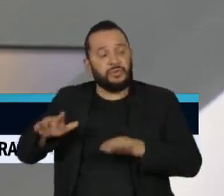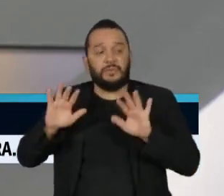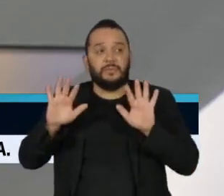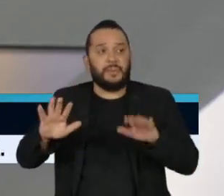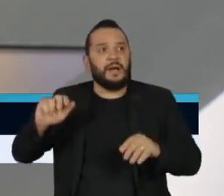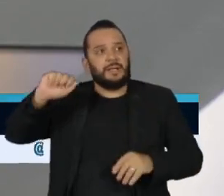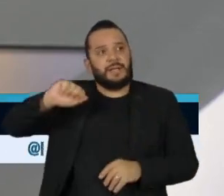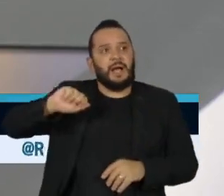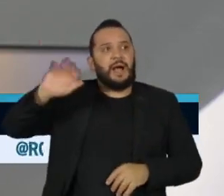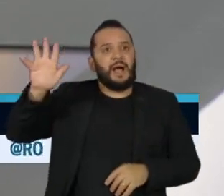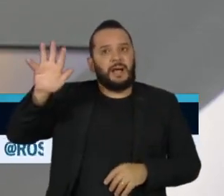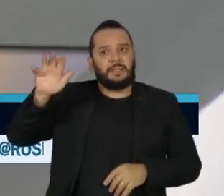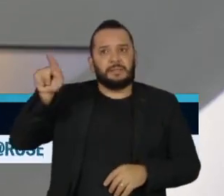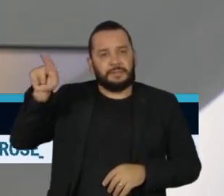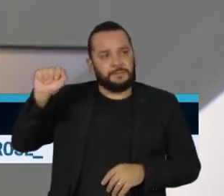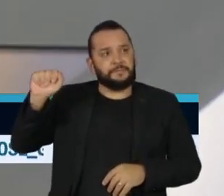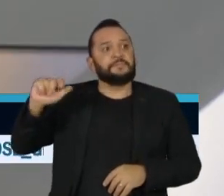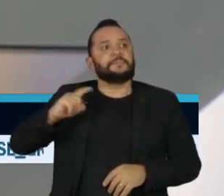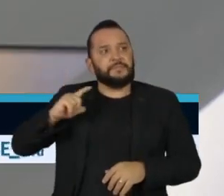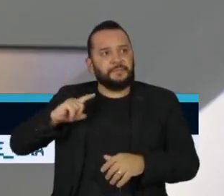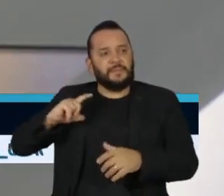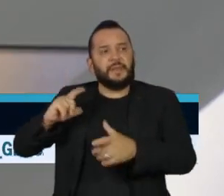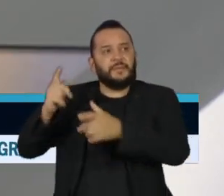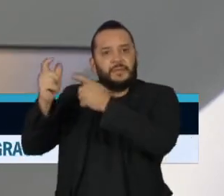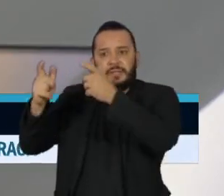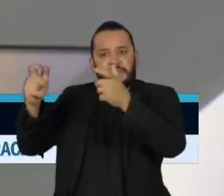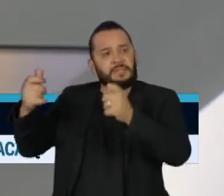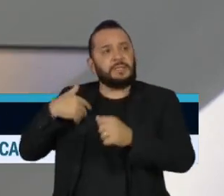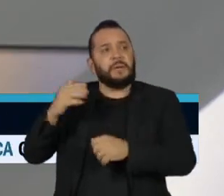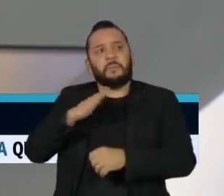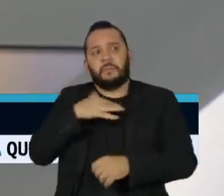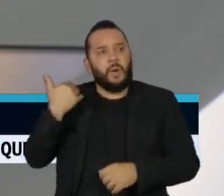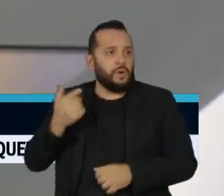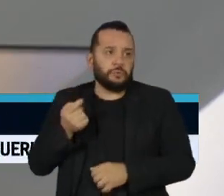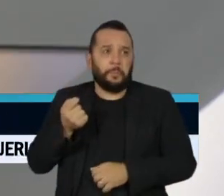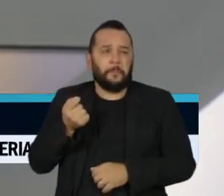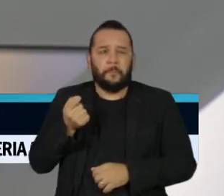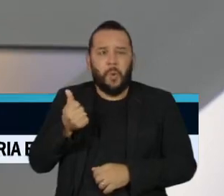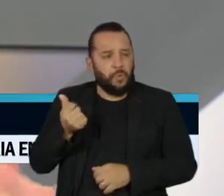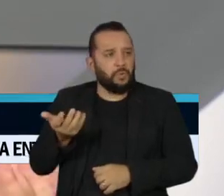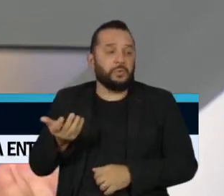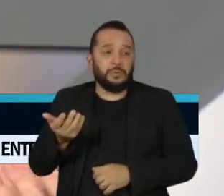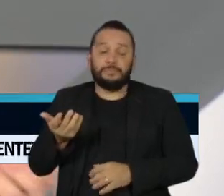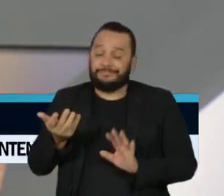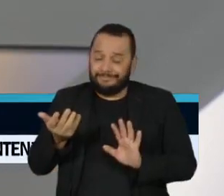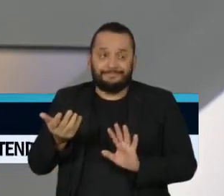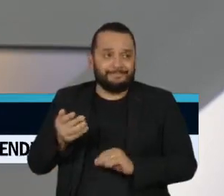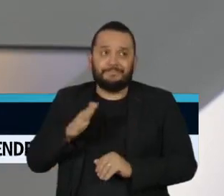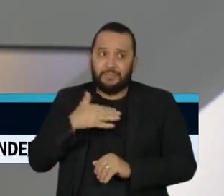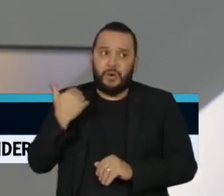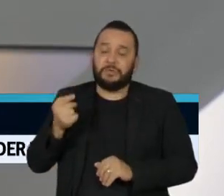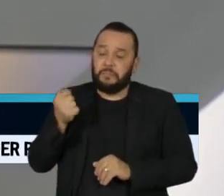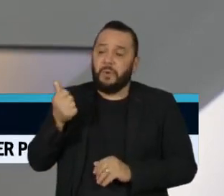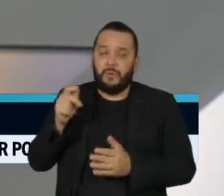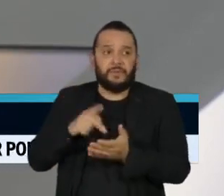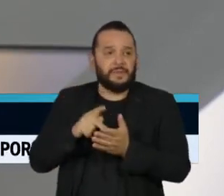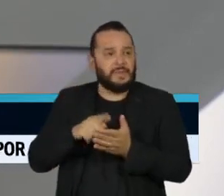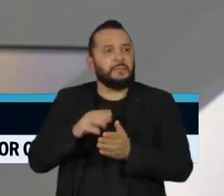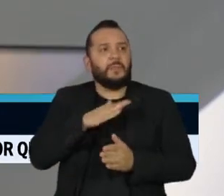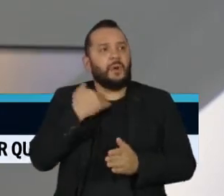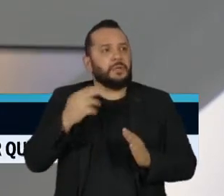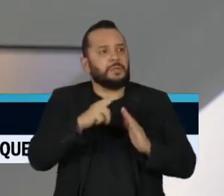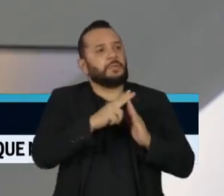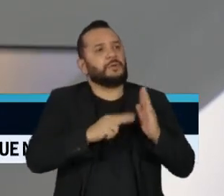ao contrário do que acontece no leste europeu, com as vacinas, a mortalidade não tem subido junto da mesma forma. Essa mortalidade que a gente vê em Nova